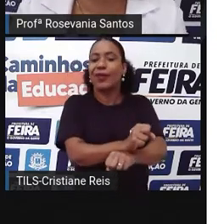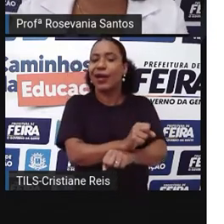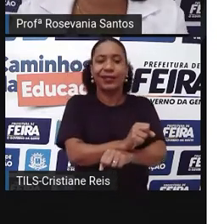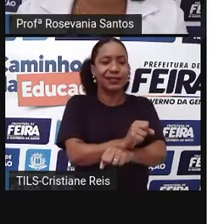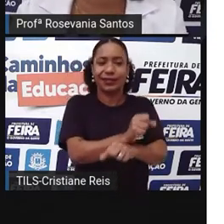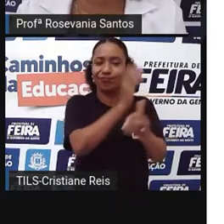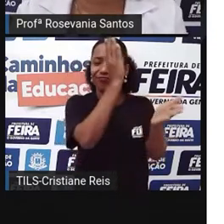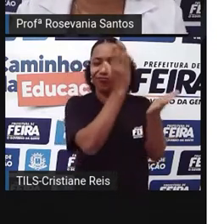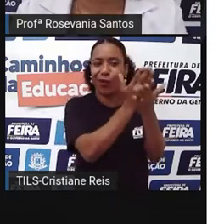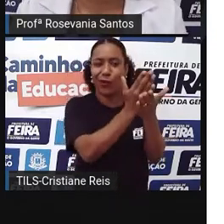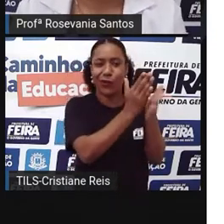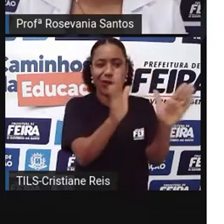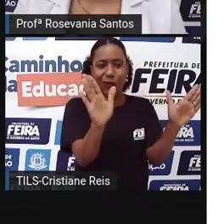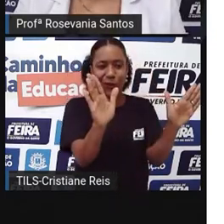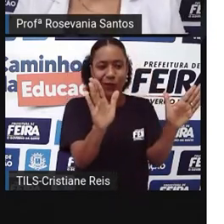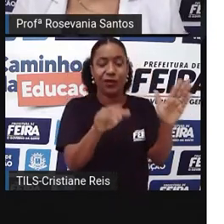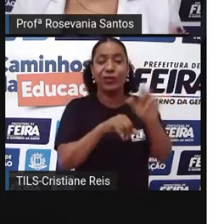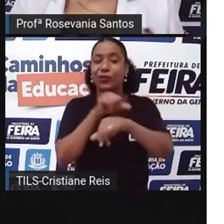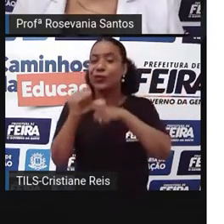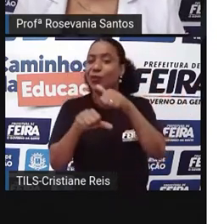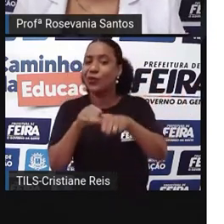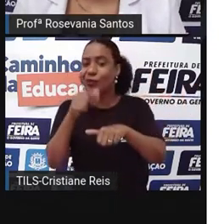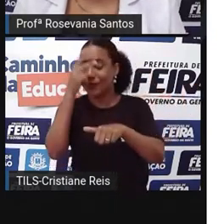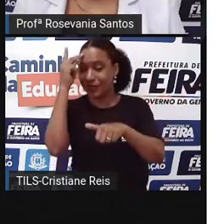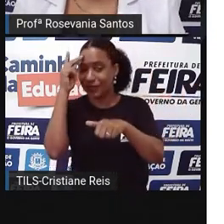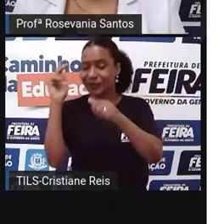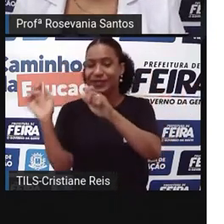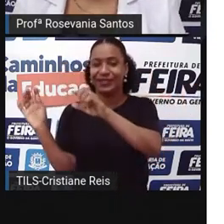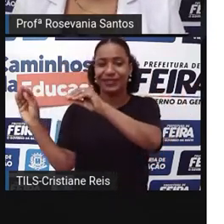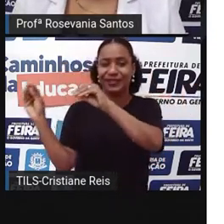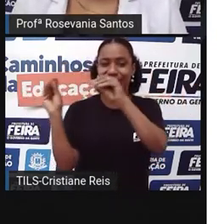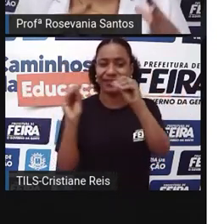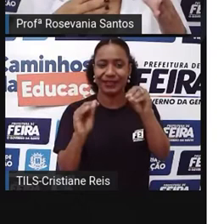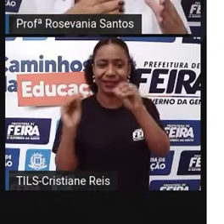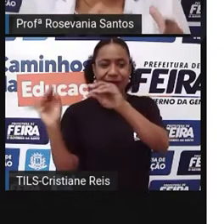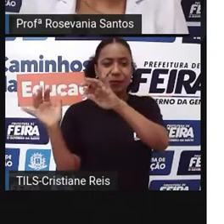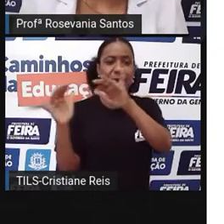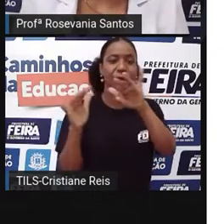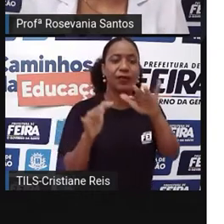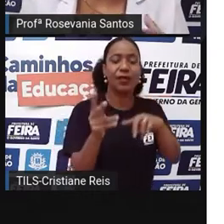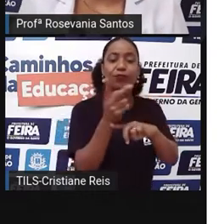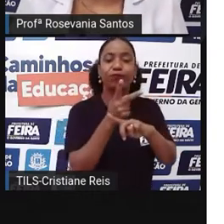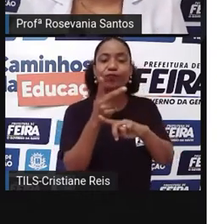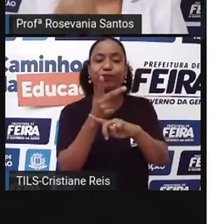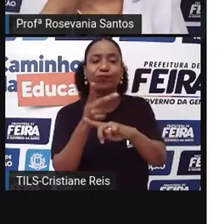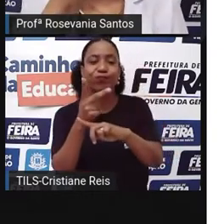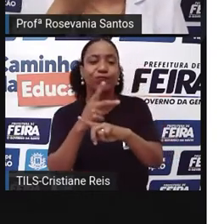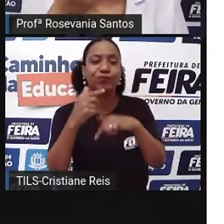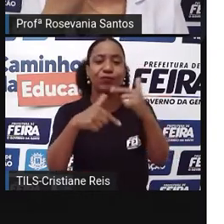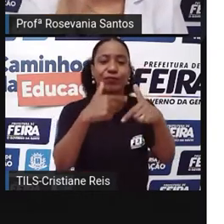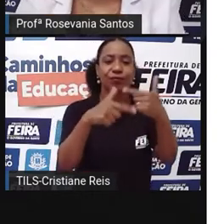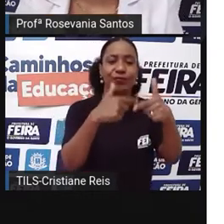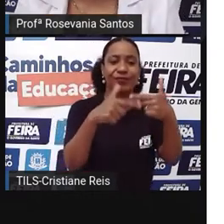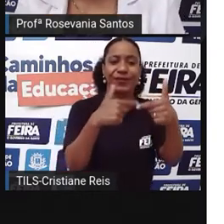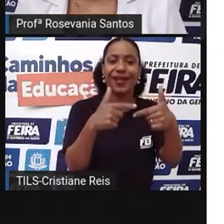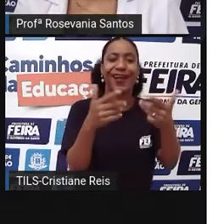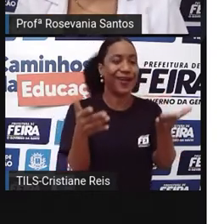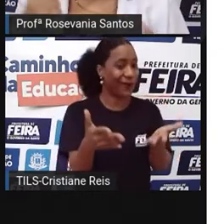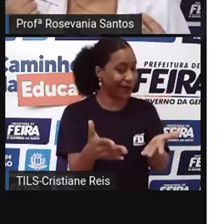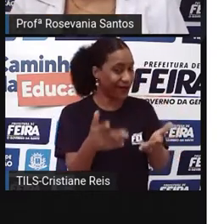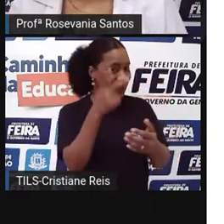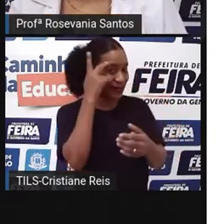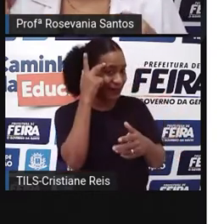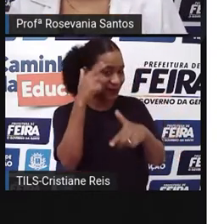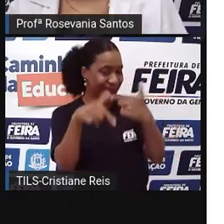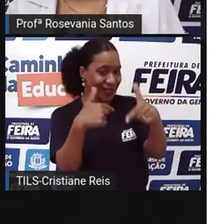imigrantes assalariados. O que é que aconteceu agora? Os trabalhadores tinham uma renda. E